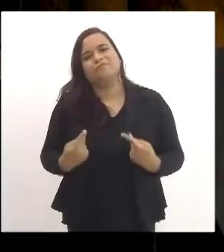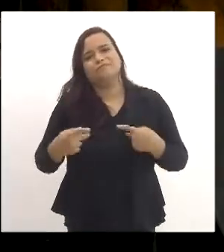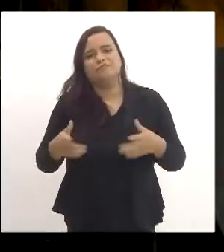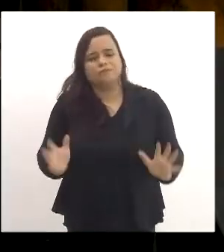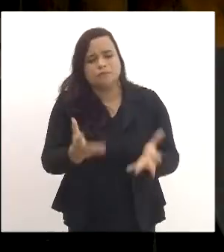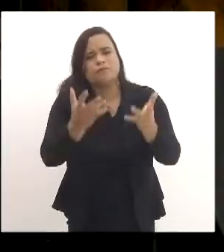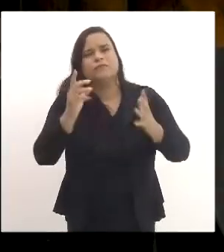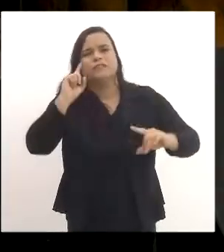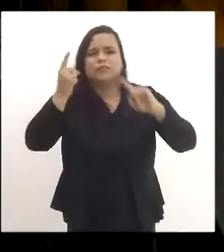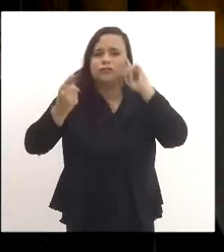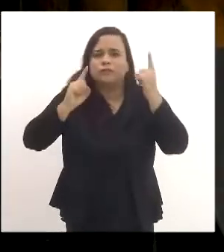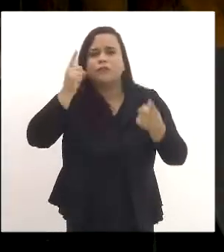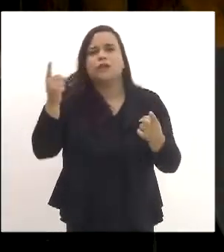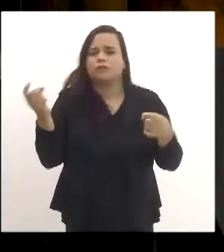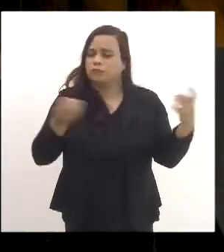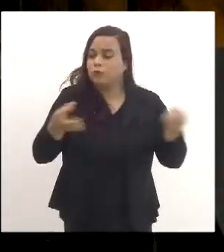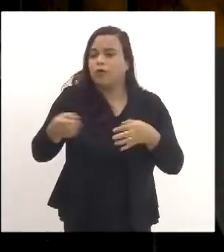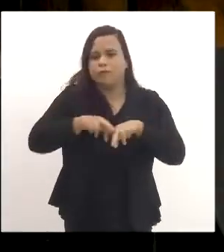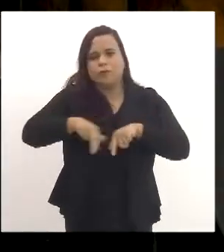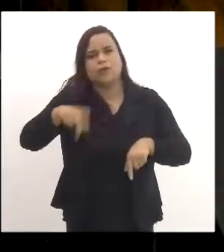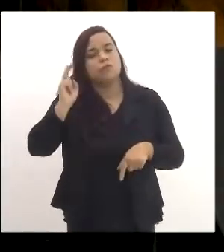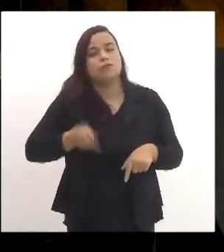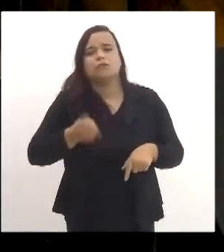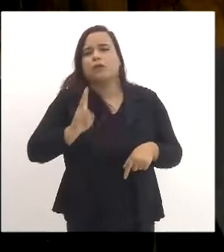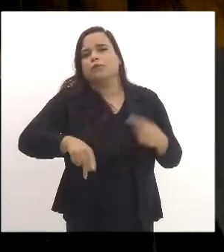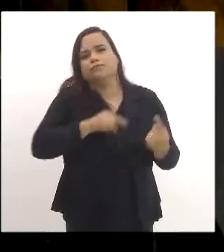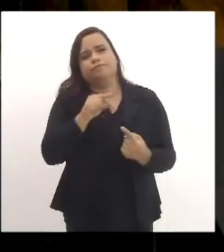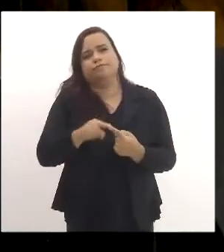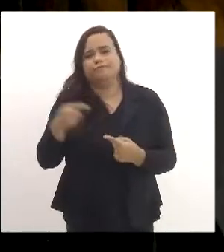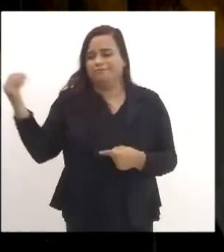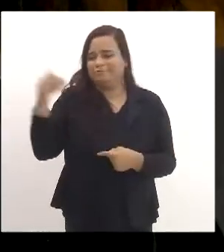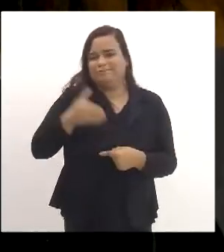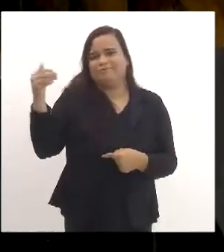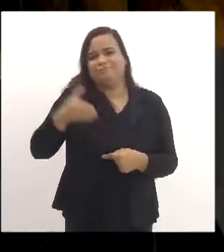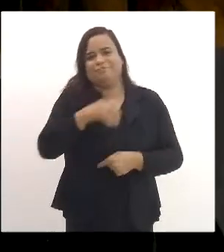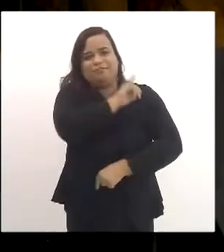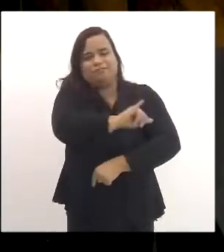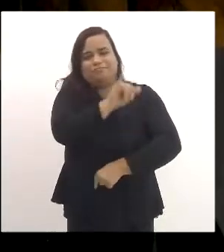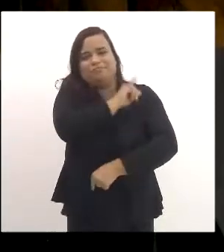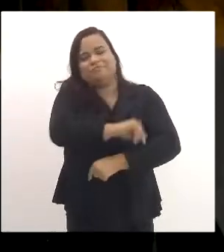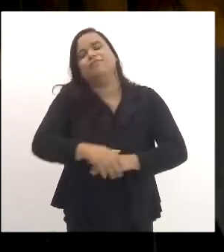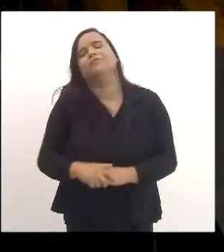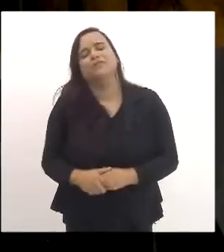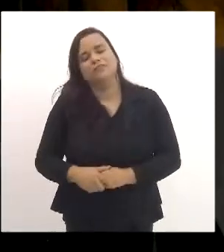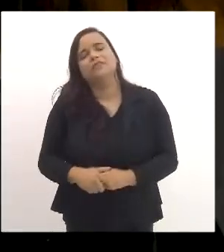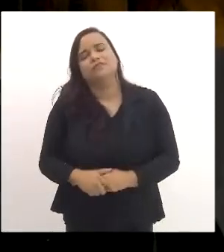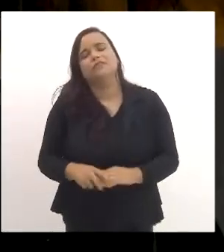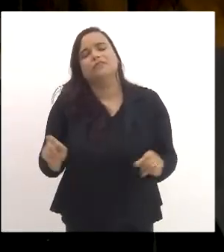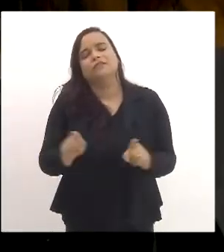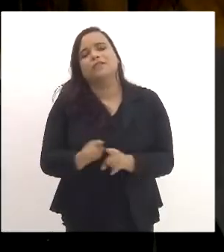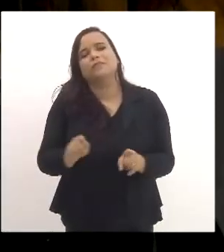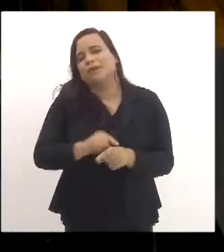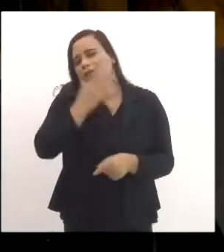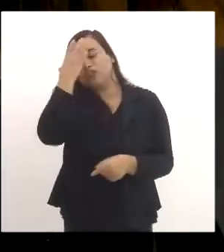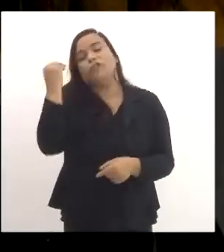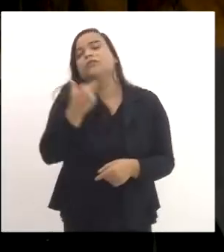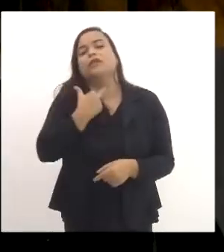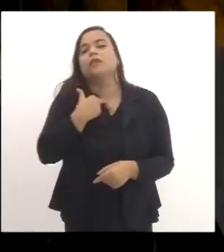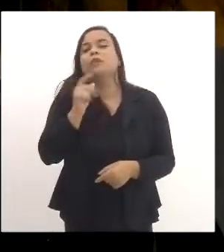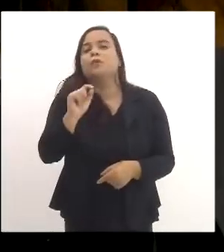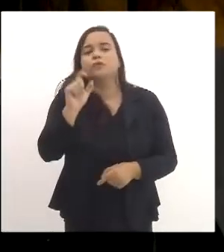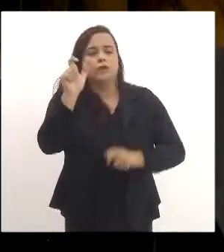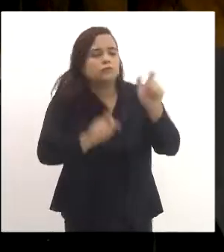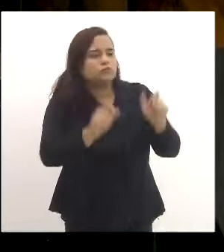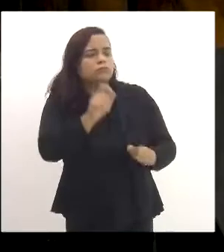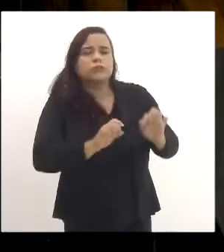criatividade e à inovação foi sempre o que me atraiu ao Rio de Janeiro e não posso deixar de referir todas aquelas e